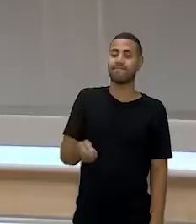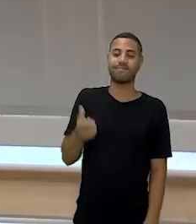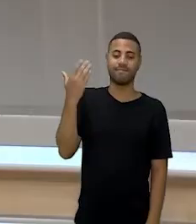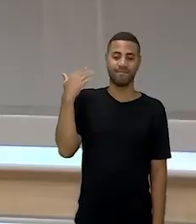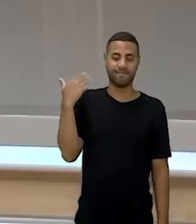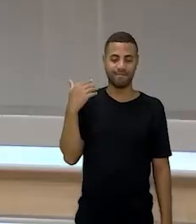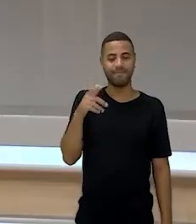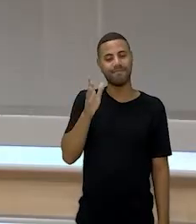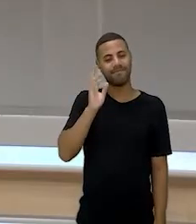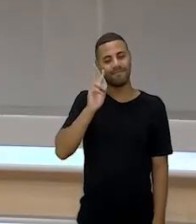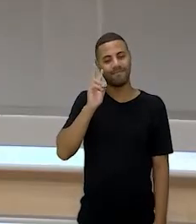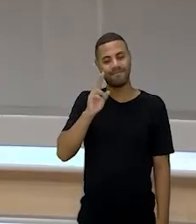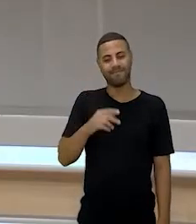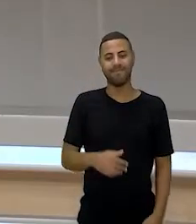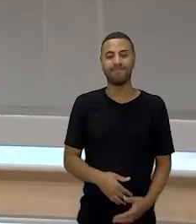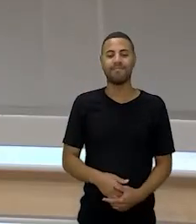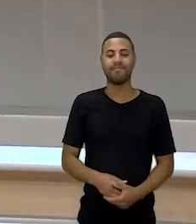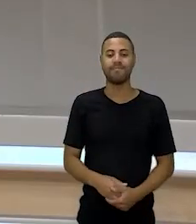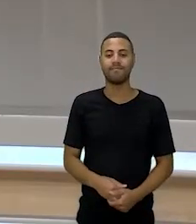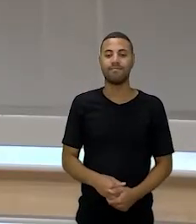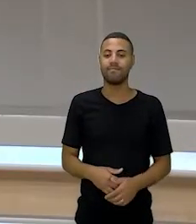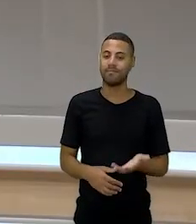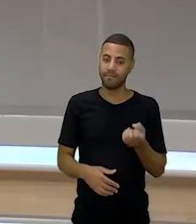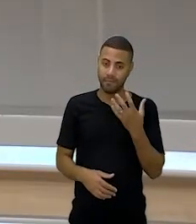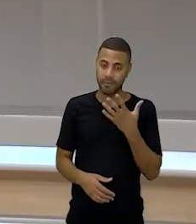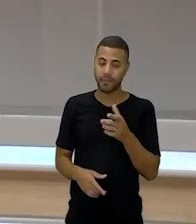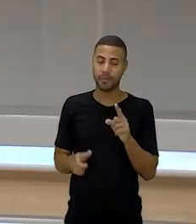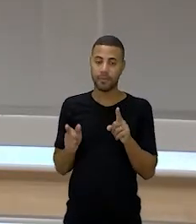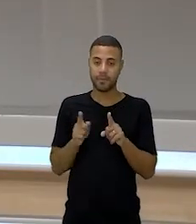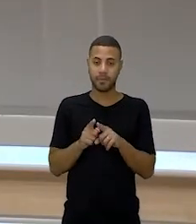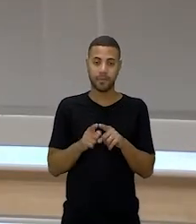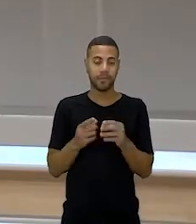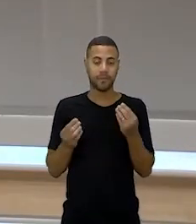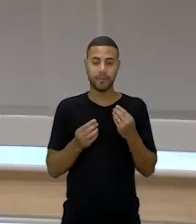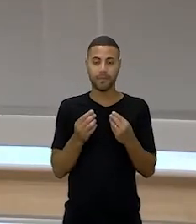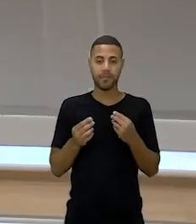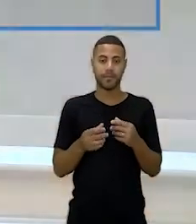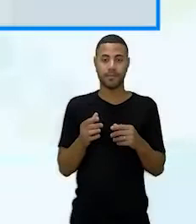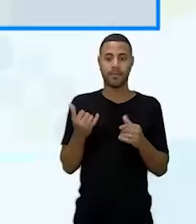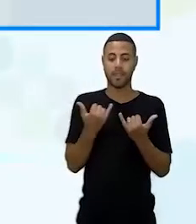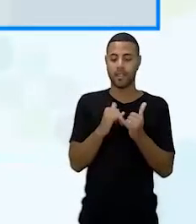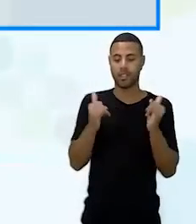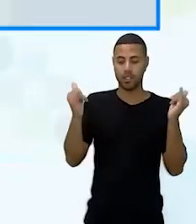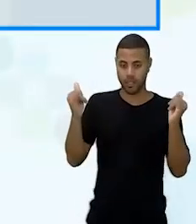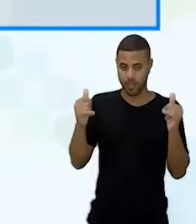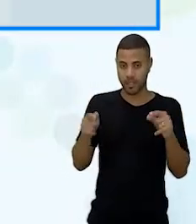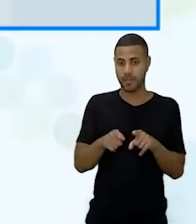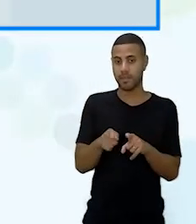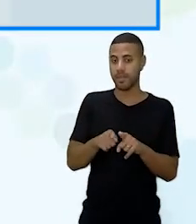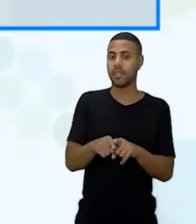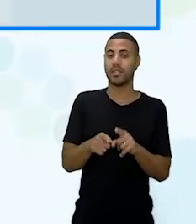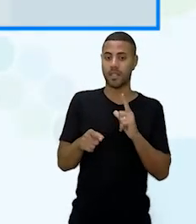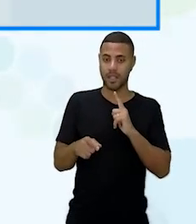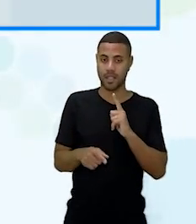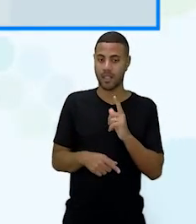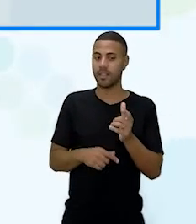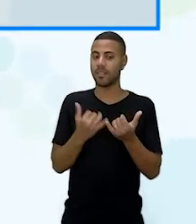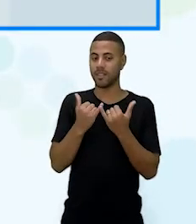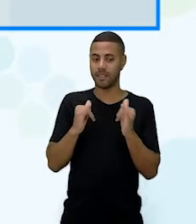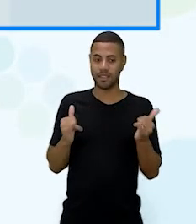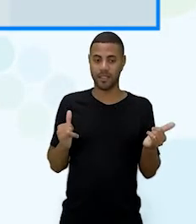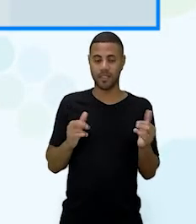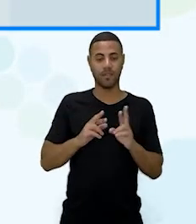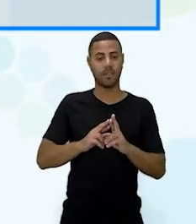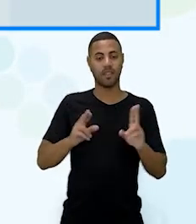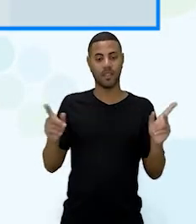Interessante perceber que essa reação aí, ela vai gerar uma grande quantidade de energia. Diferentemente